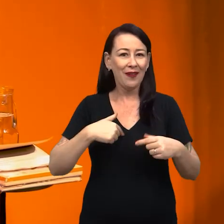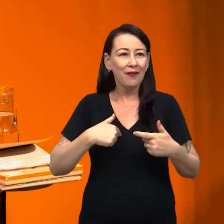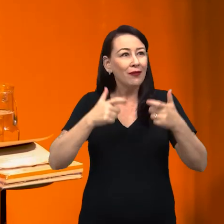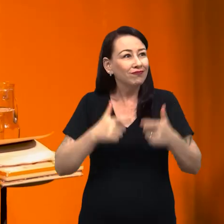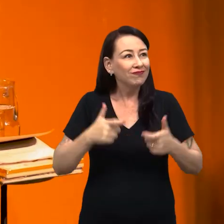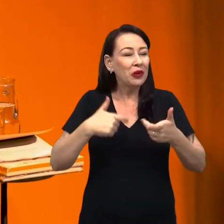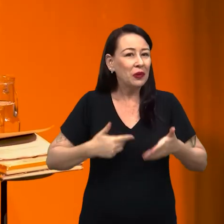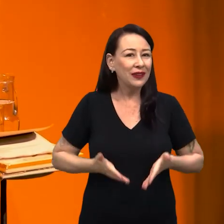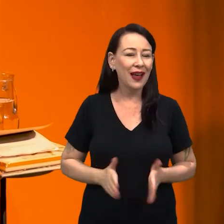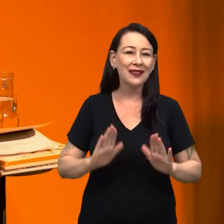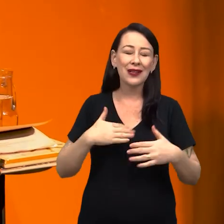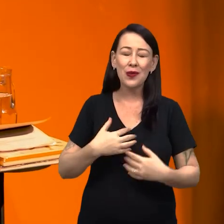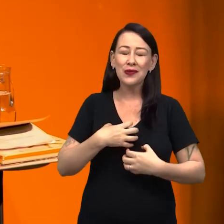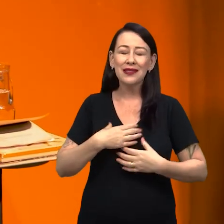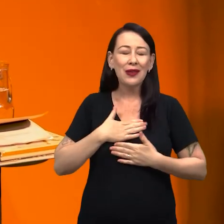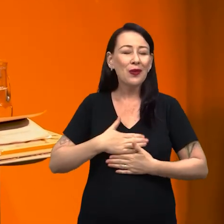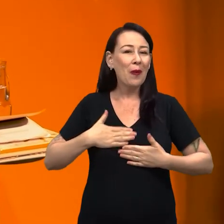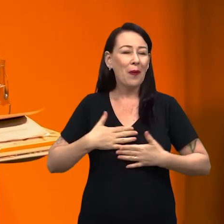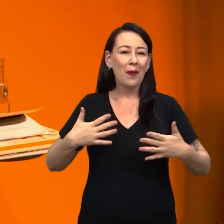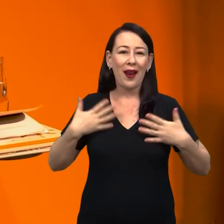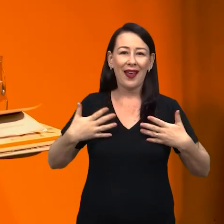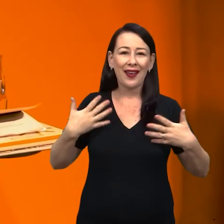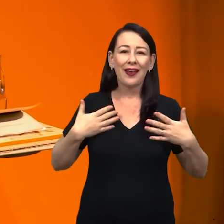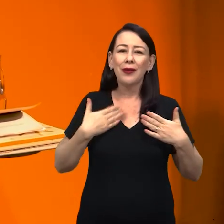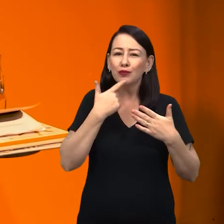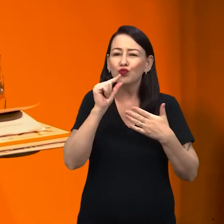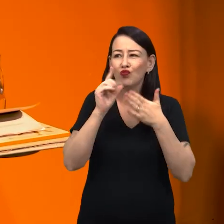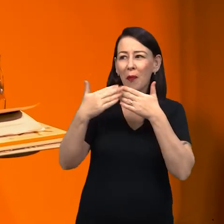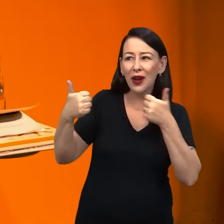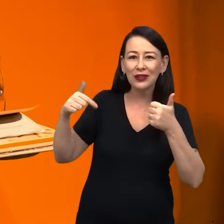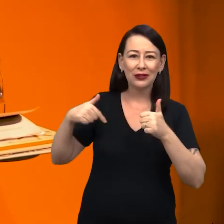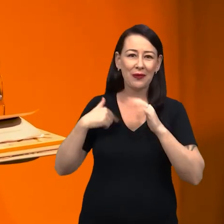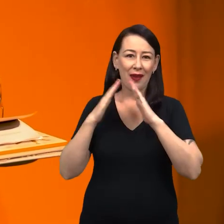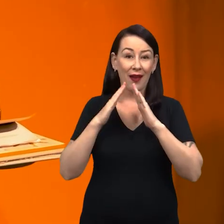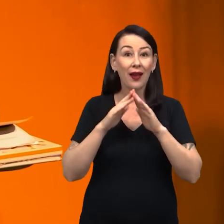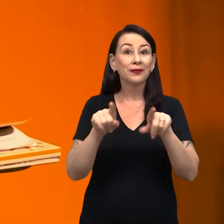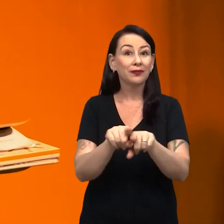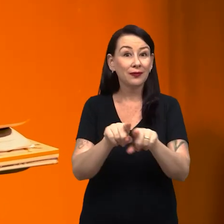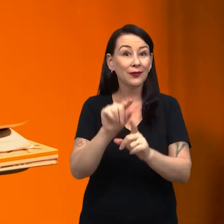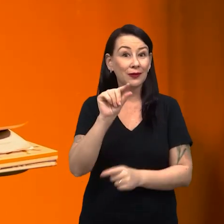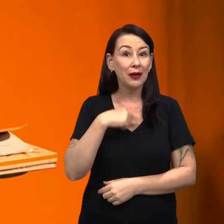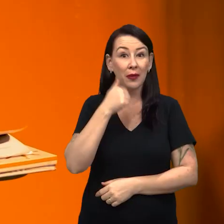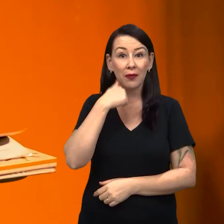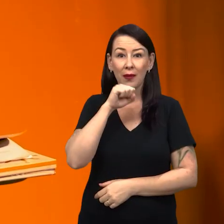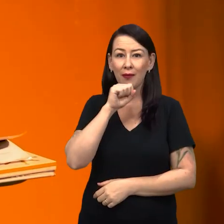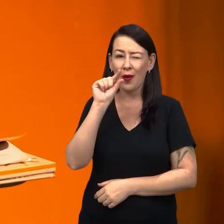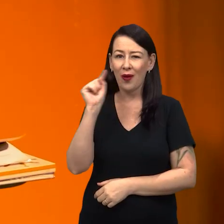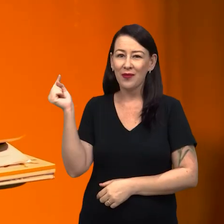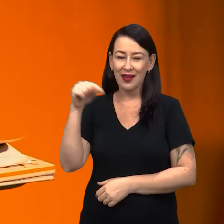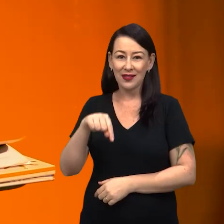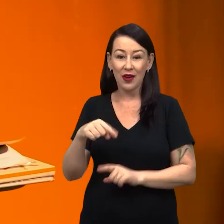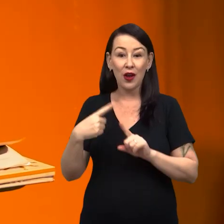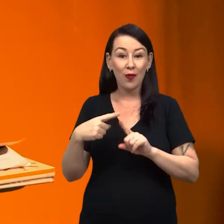né? Então é uma alegria muito grande poder estar falando aqui, bem pertinho da minha casa. Inclusive a minha mãe deve estar